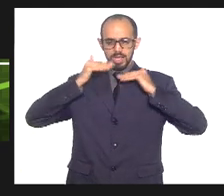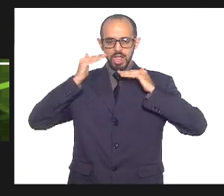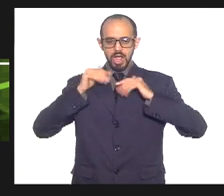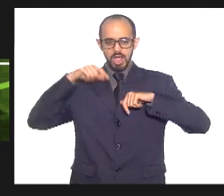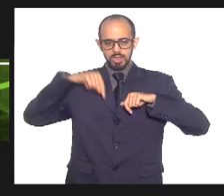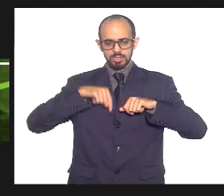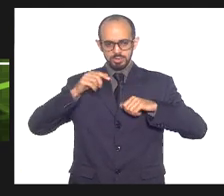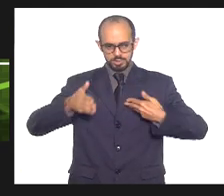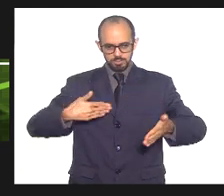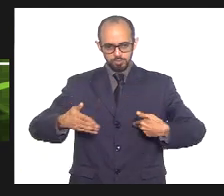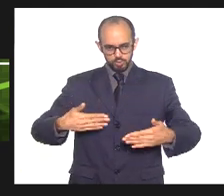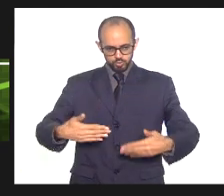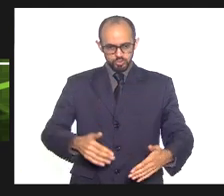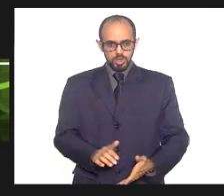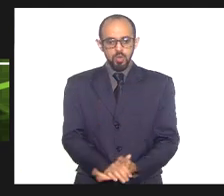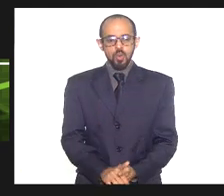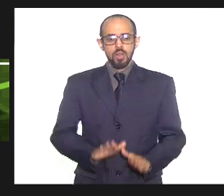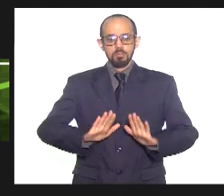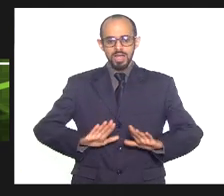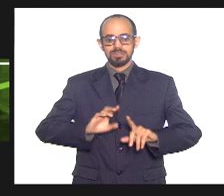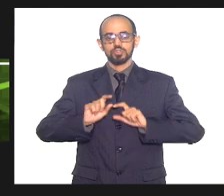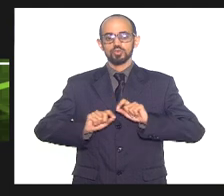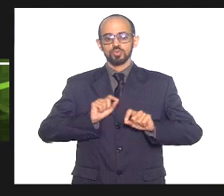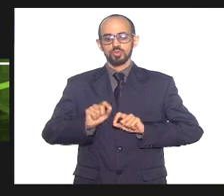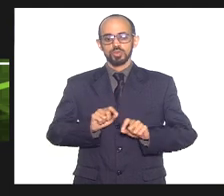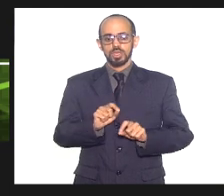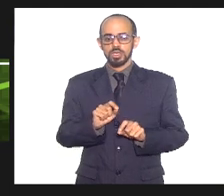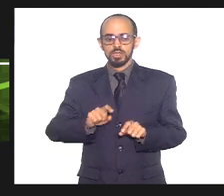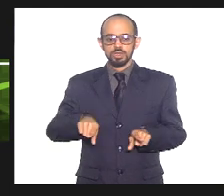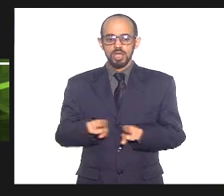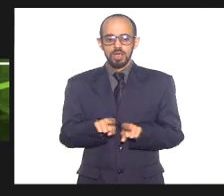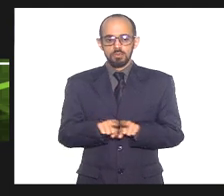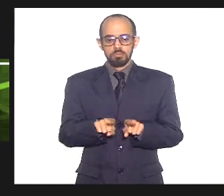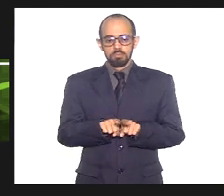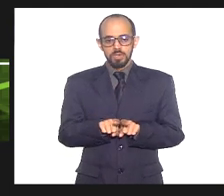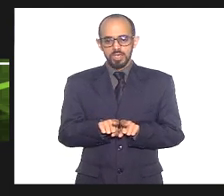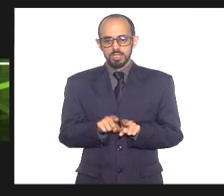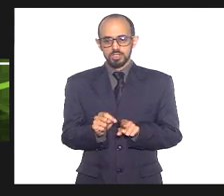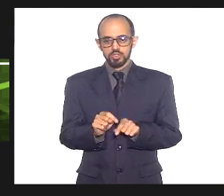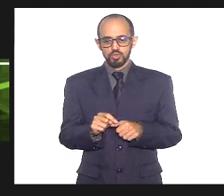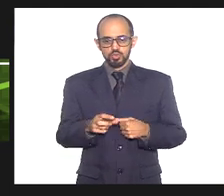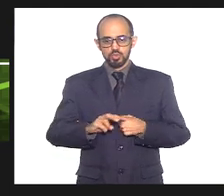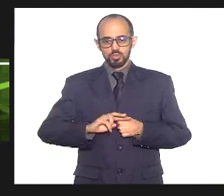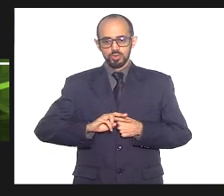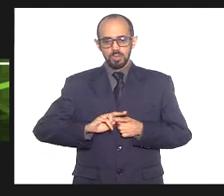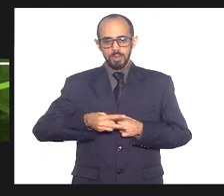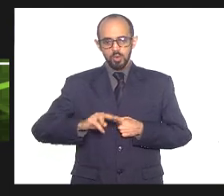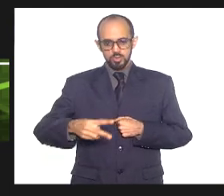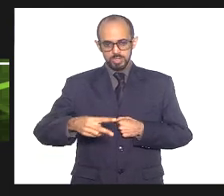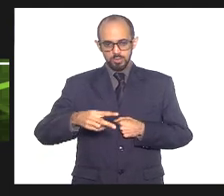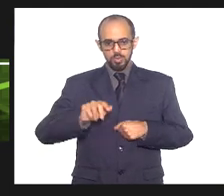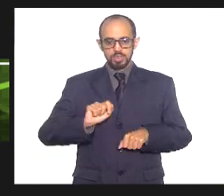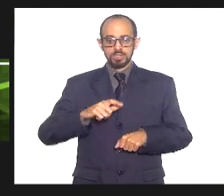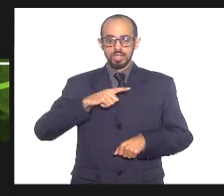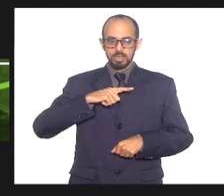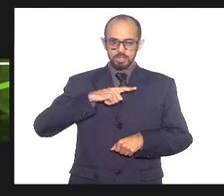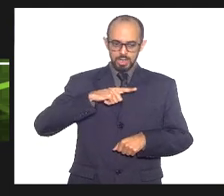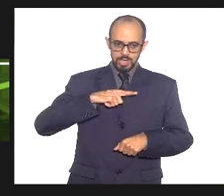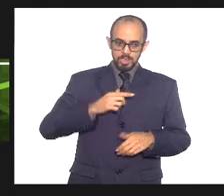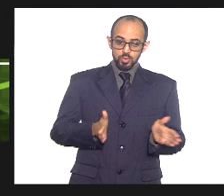nossa produção. De qualquer forma, isso fica refletido também no nosso